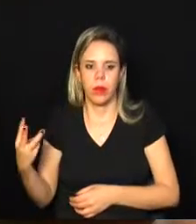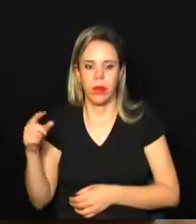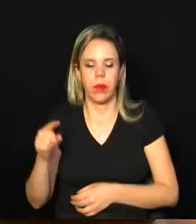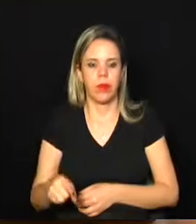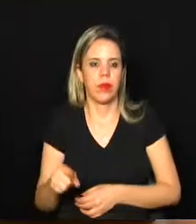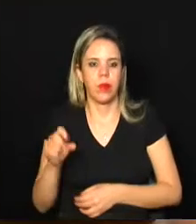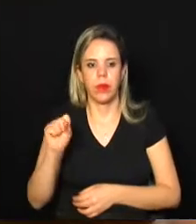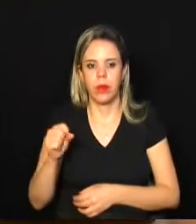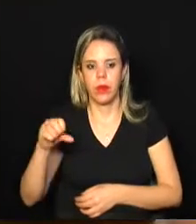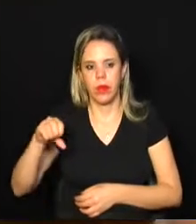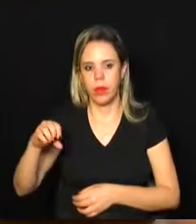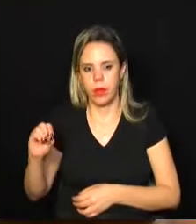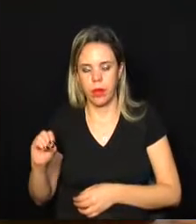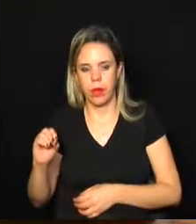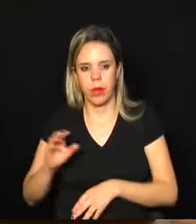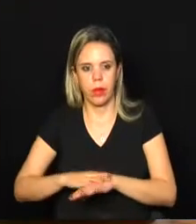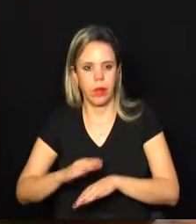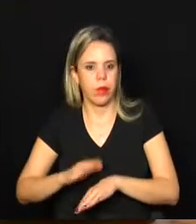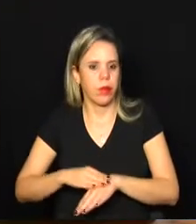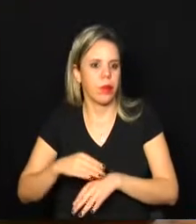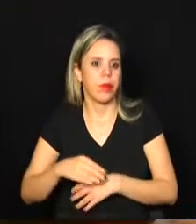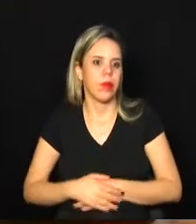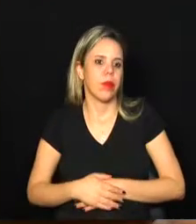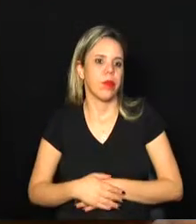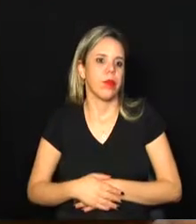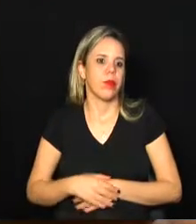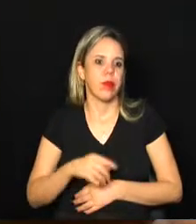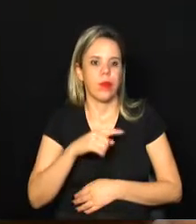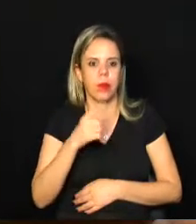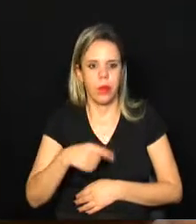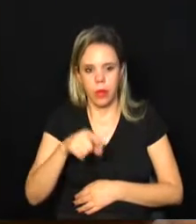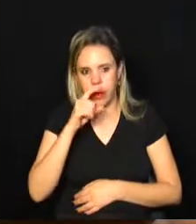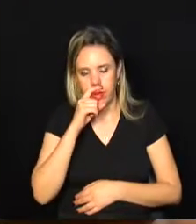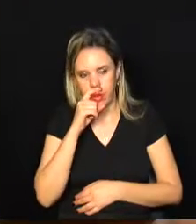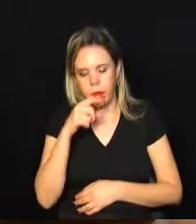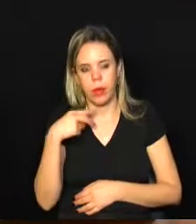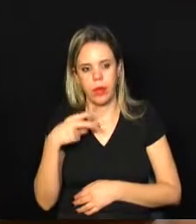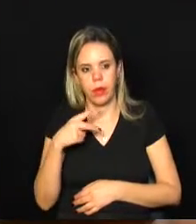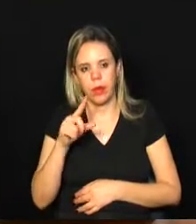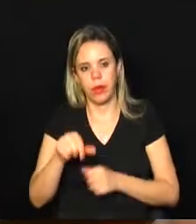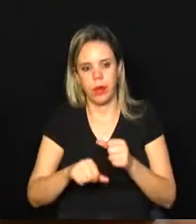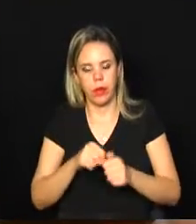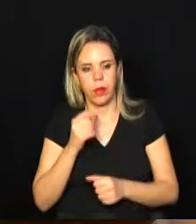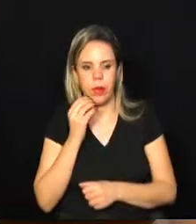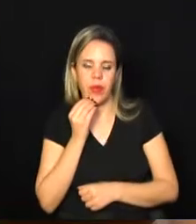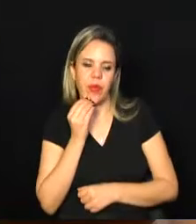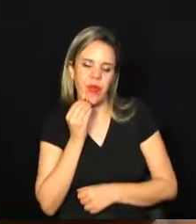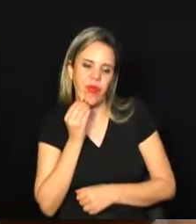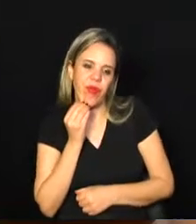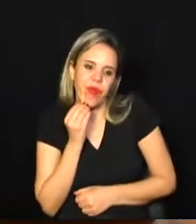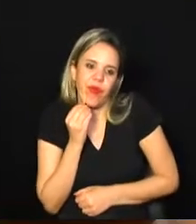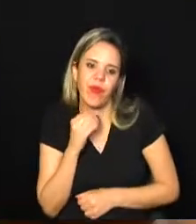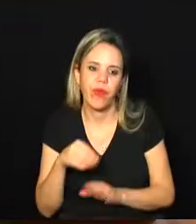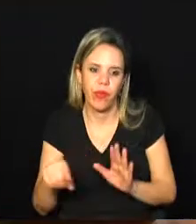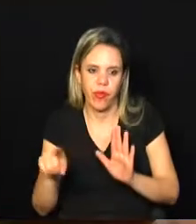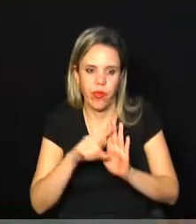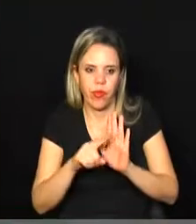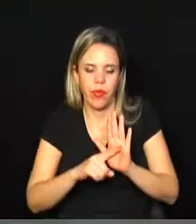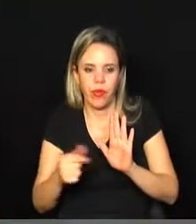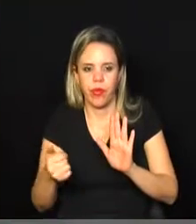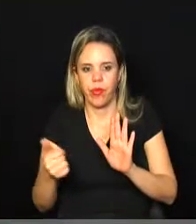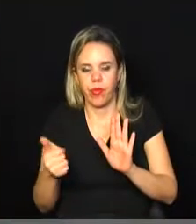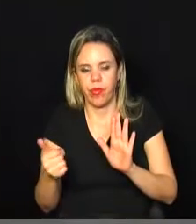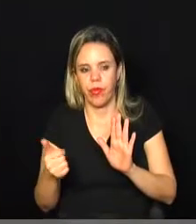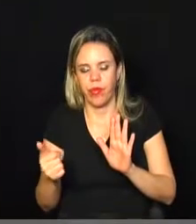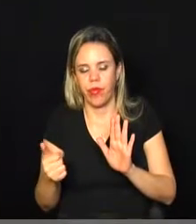3.18 90 de autoria do senhor Zé Carlos que altera os parágrafos 1º